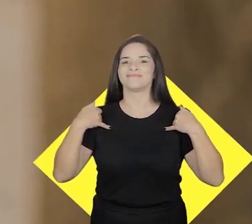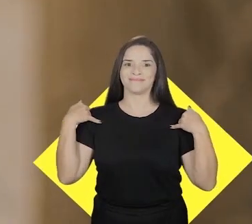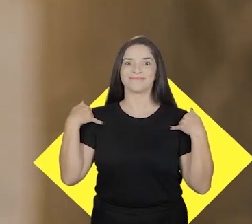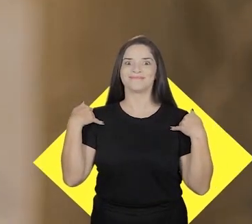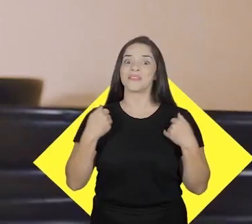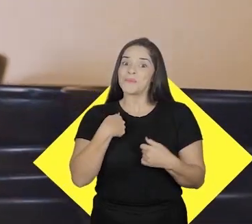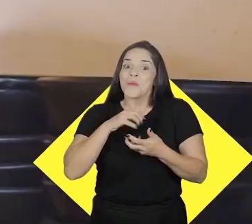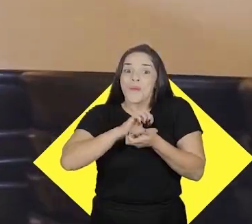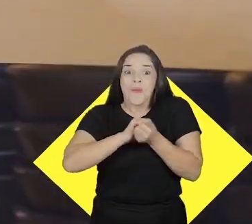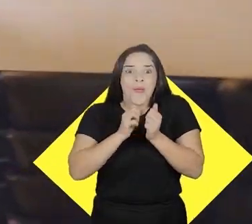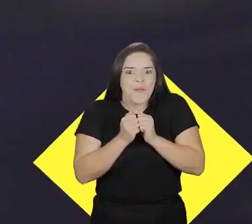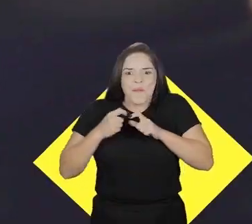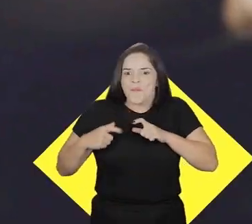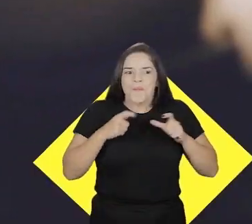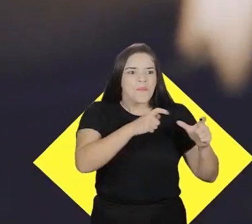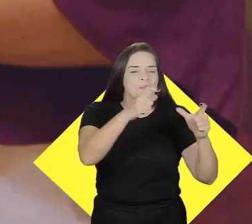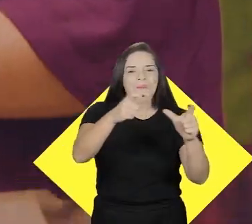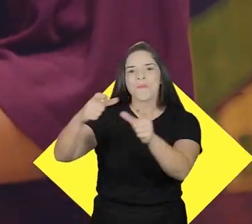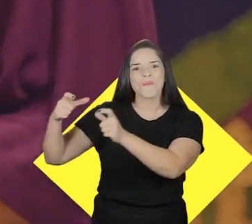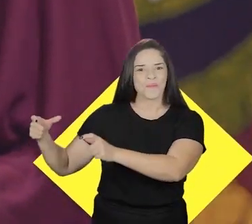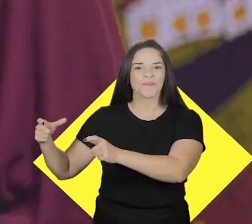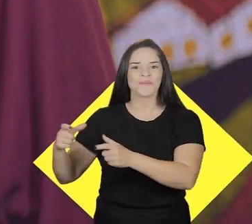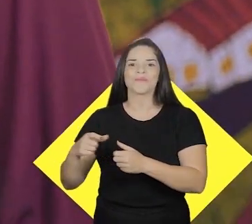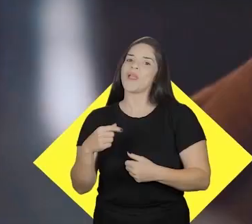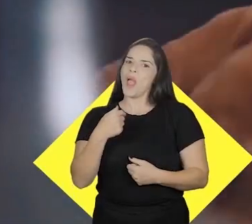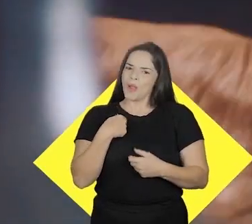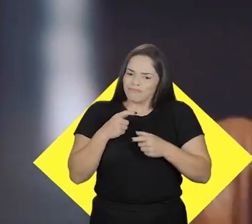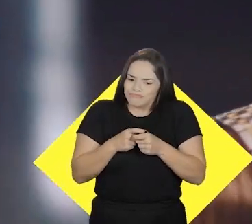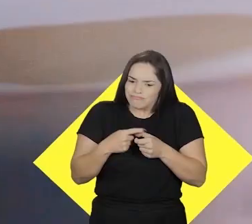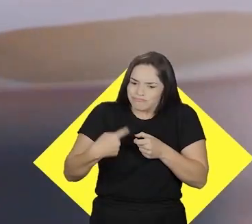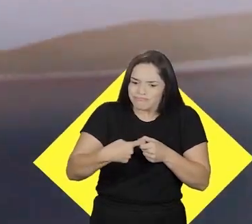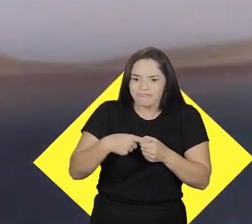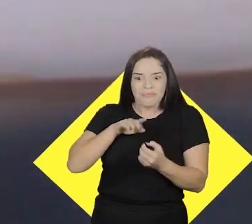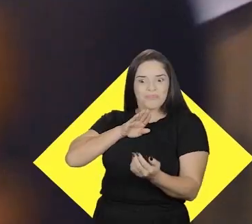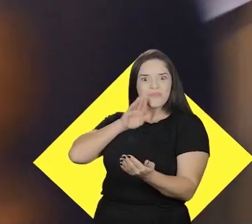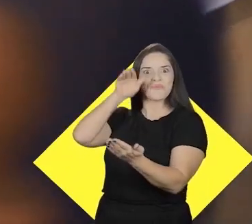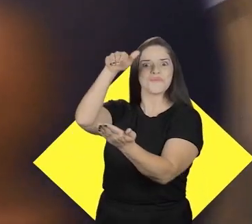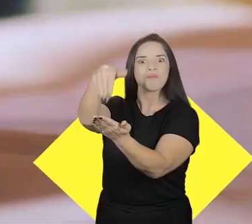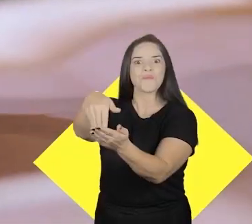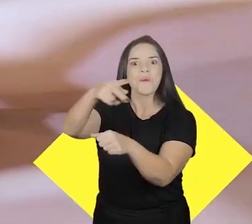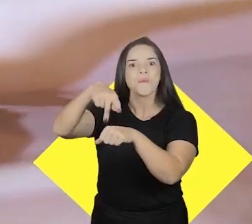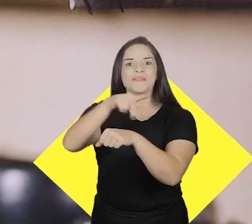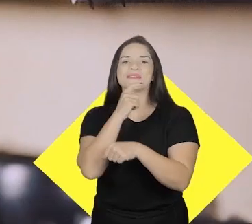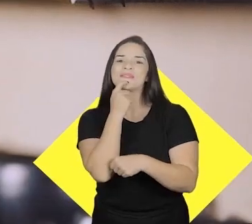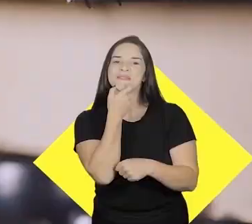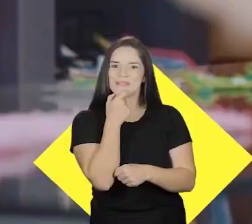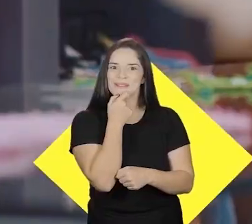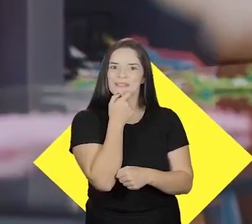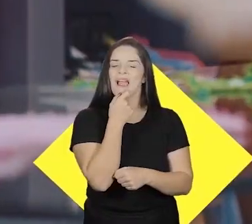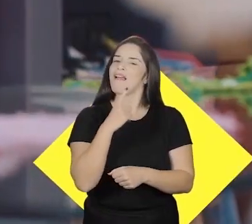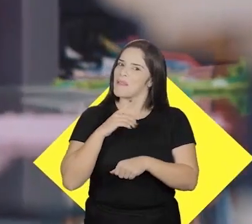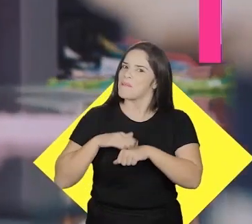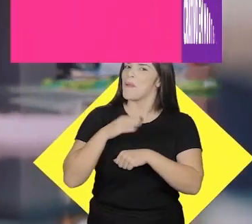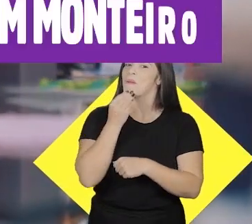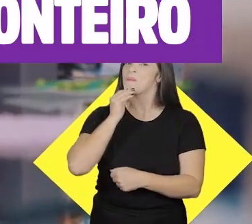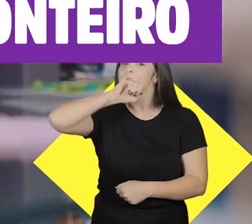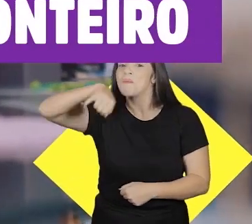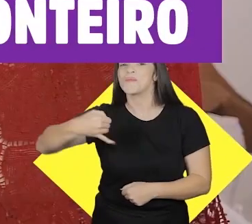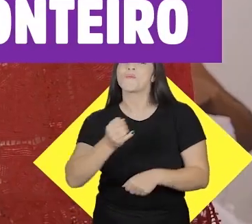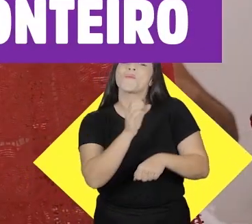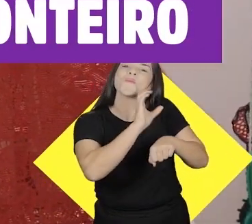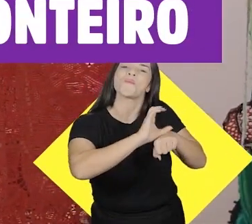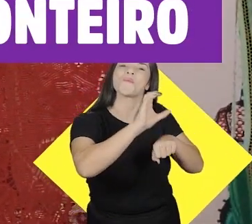muito orgulhosa porque tem dessa minha em todo lugar sai de Itabaiana da minha porta para Inglaterra e tem mais